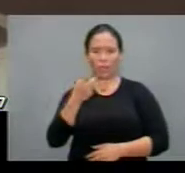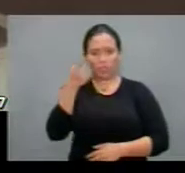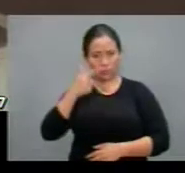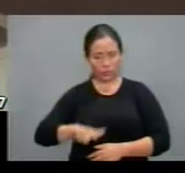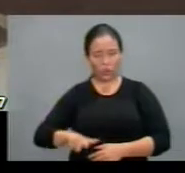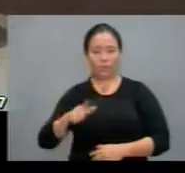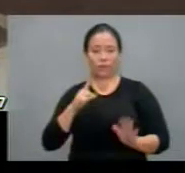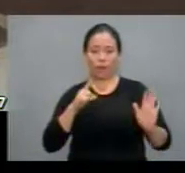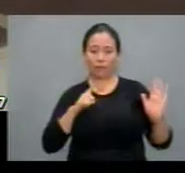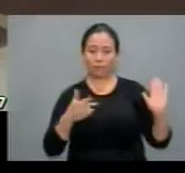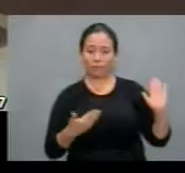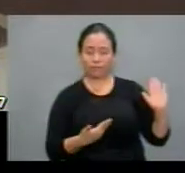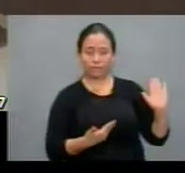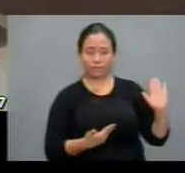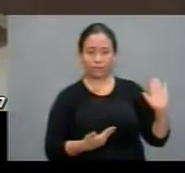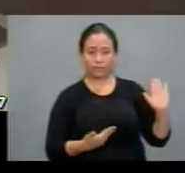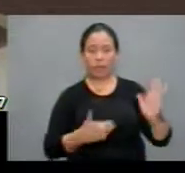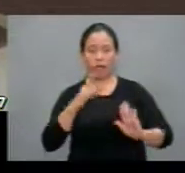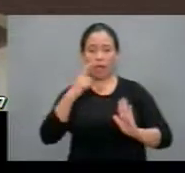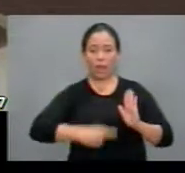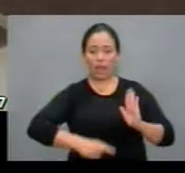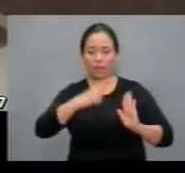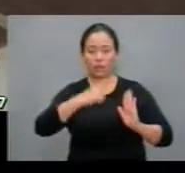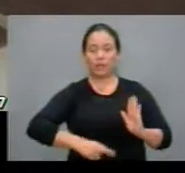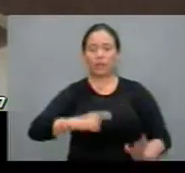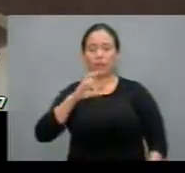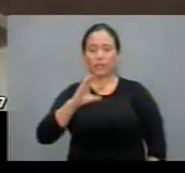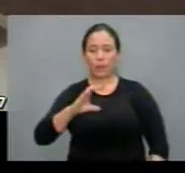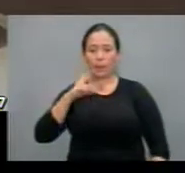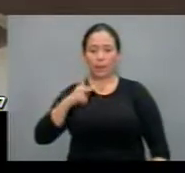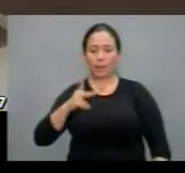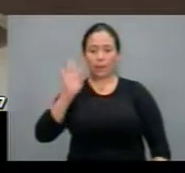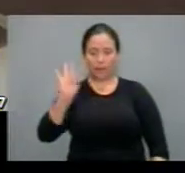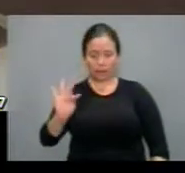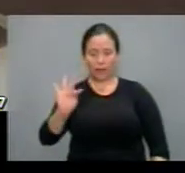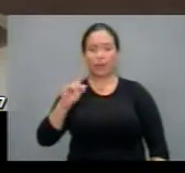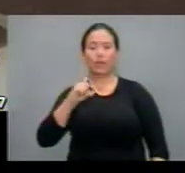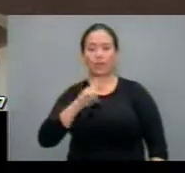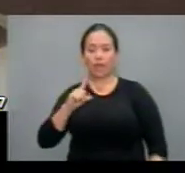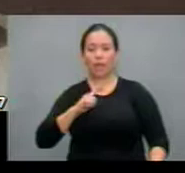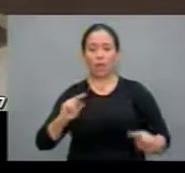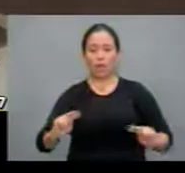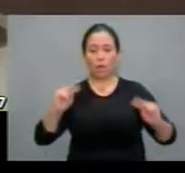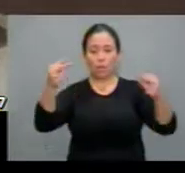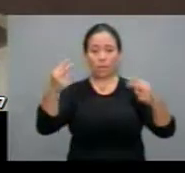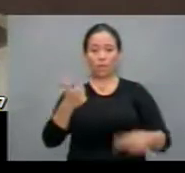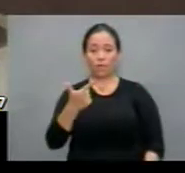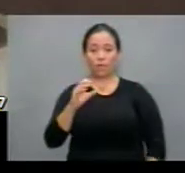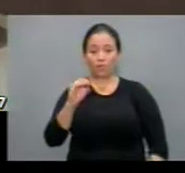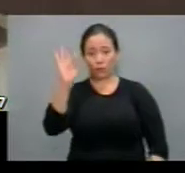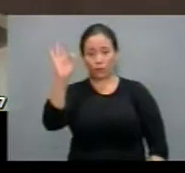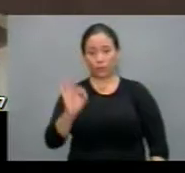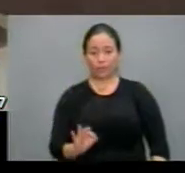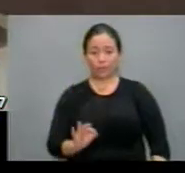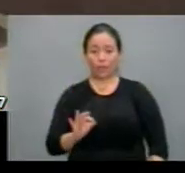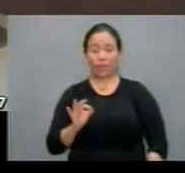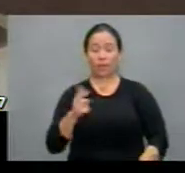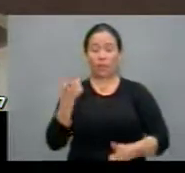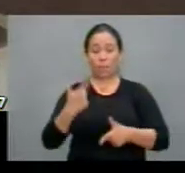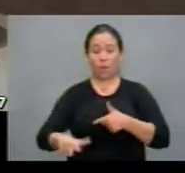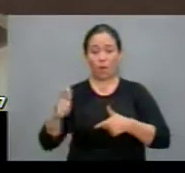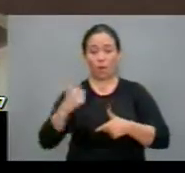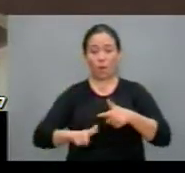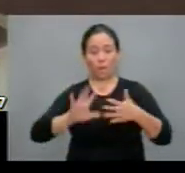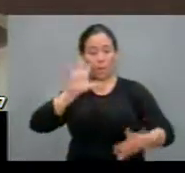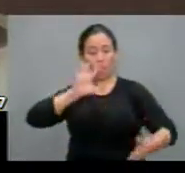está aqui no relatório da CPT, um aumento de 26% dos conflitos do campo.